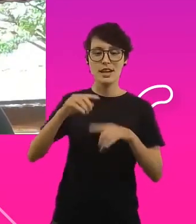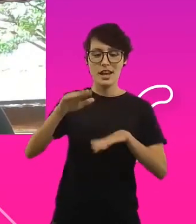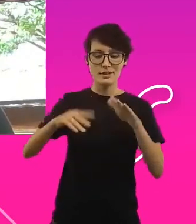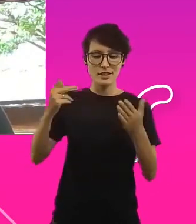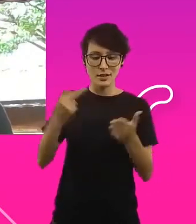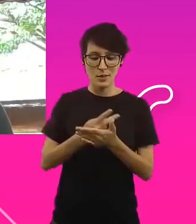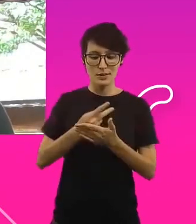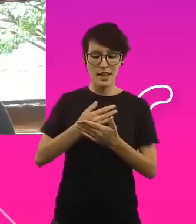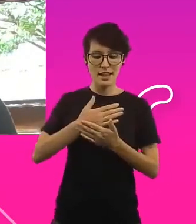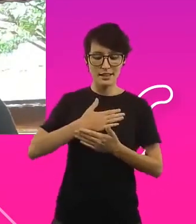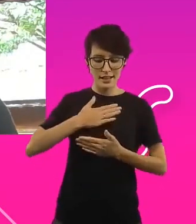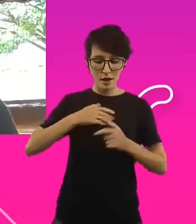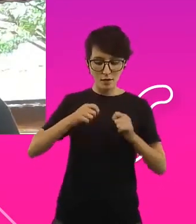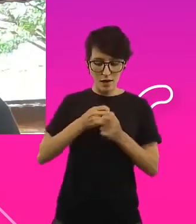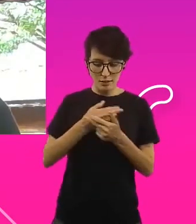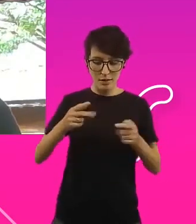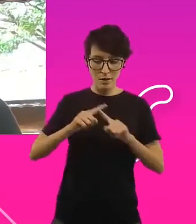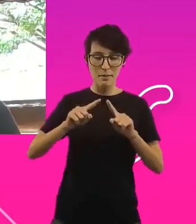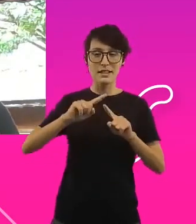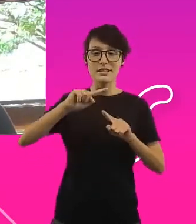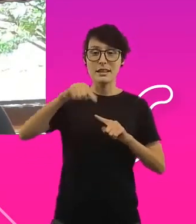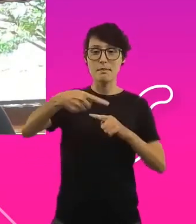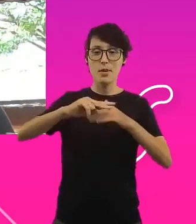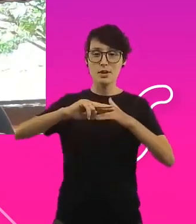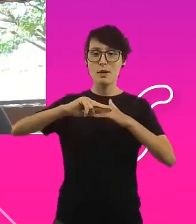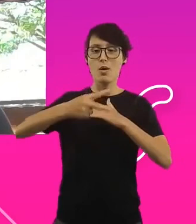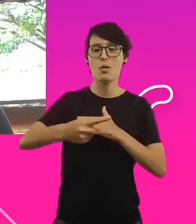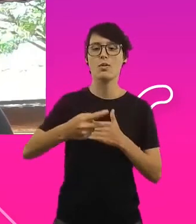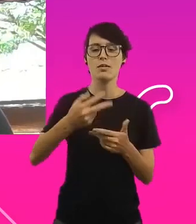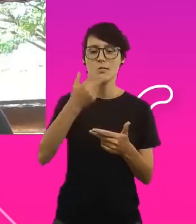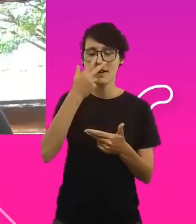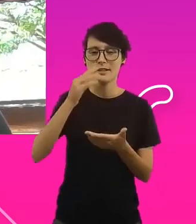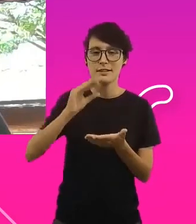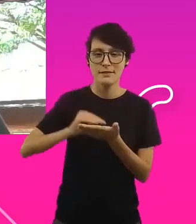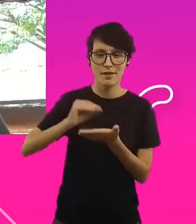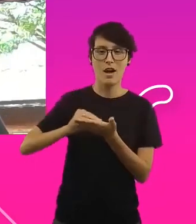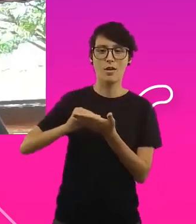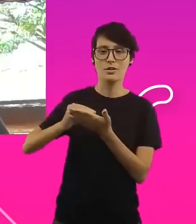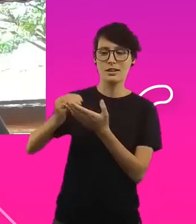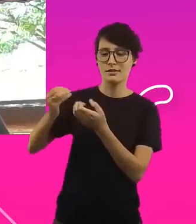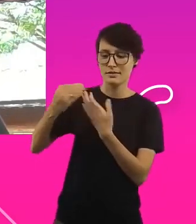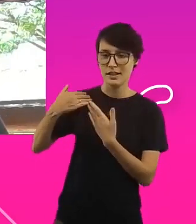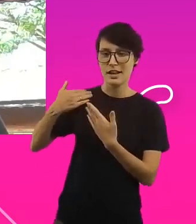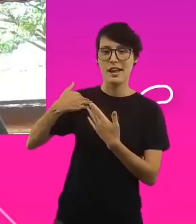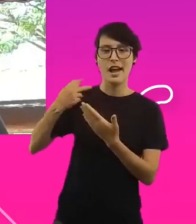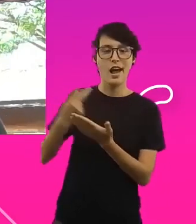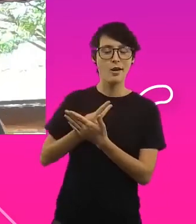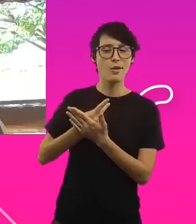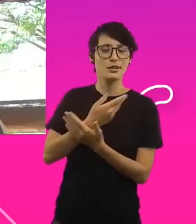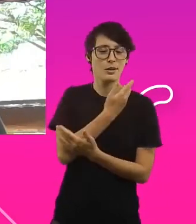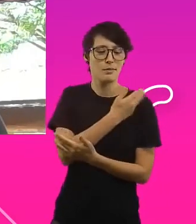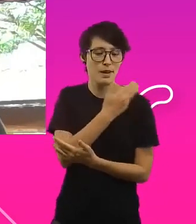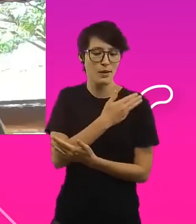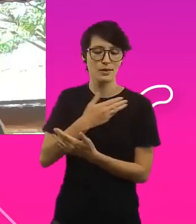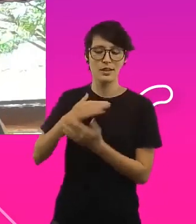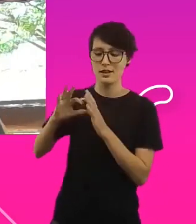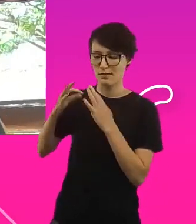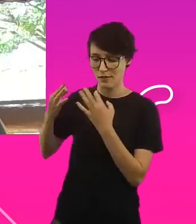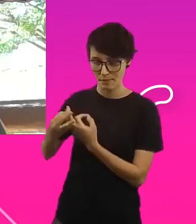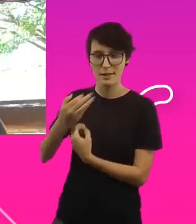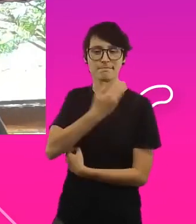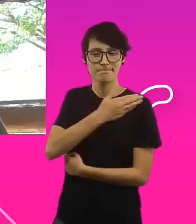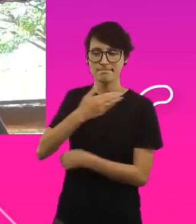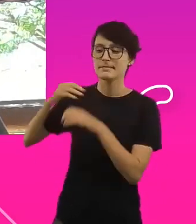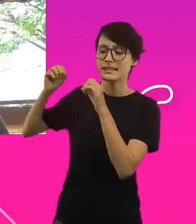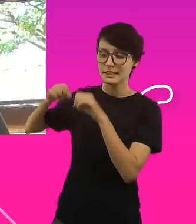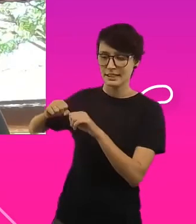educação geral, é uma falta de educação que vem desde o processo, então eu sofri discriminação dos meus pais, sim, mas acho que muito